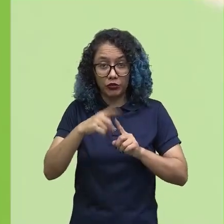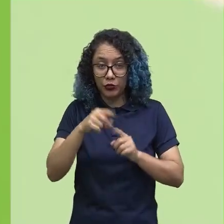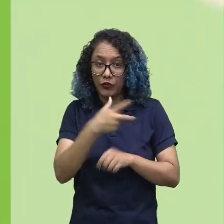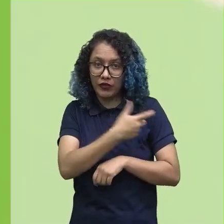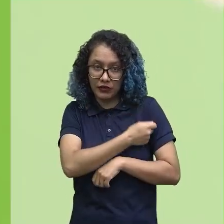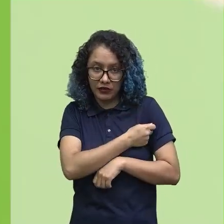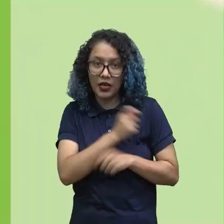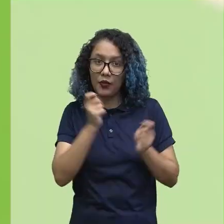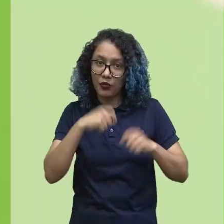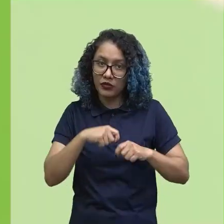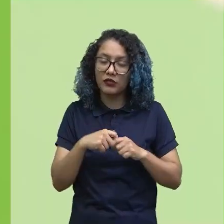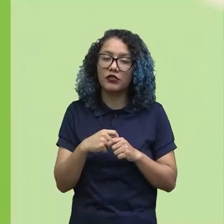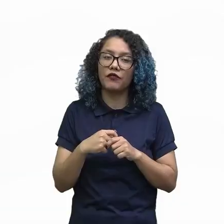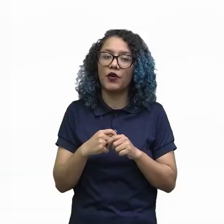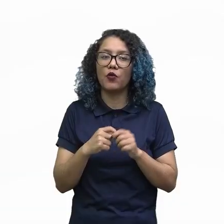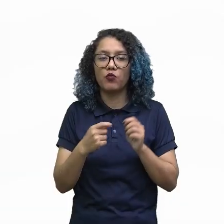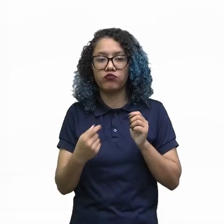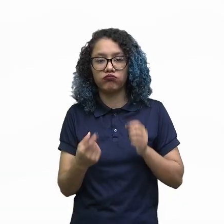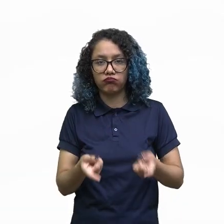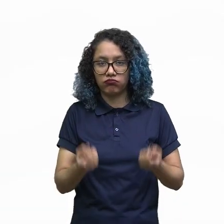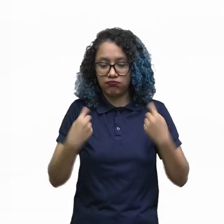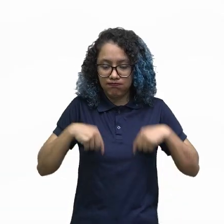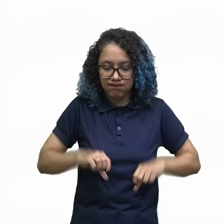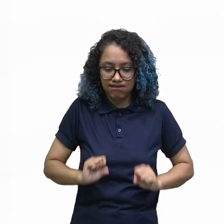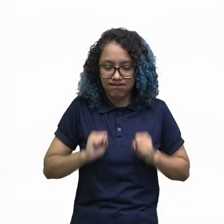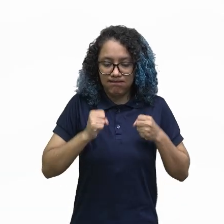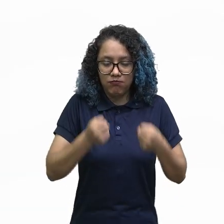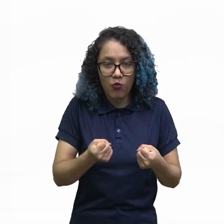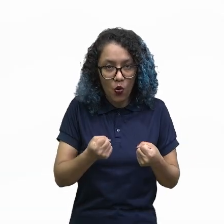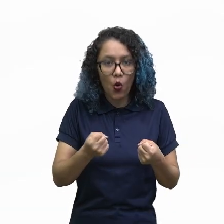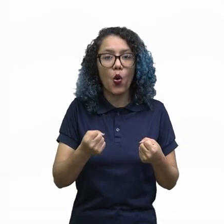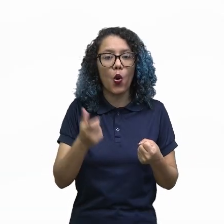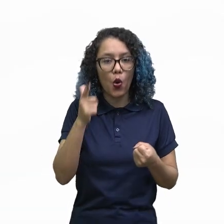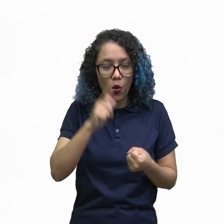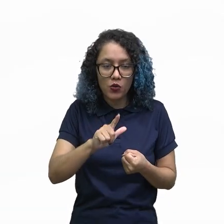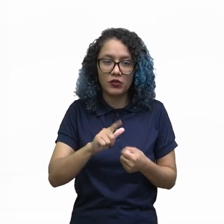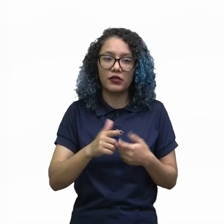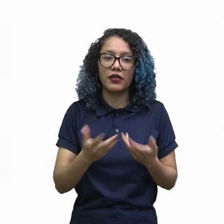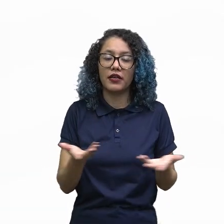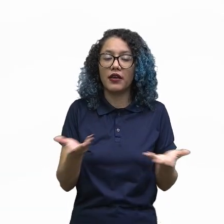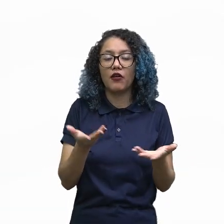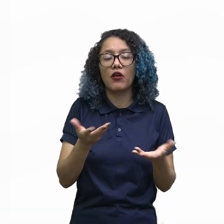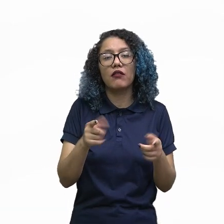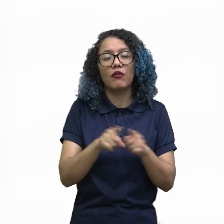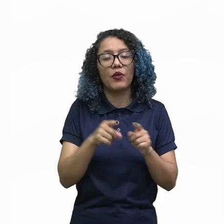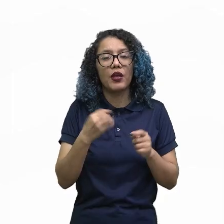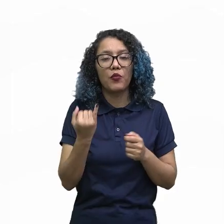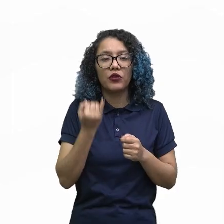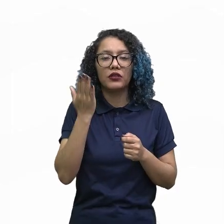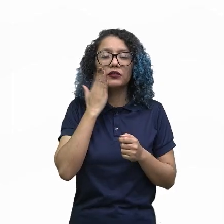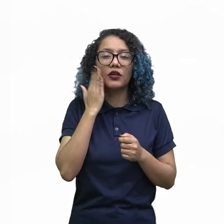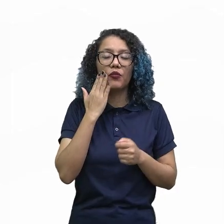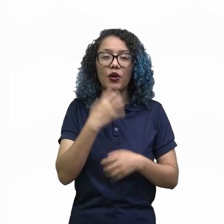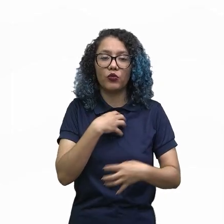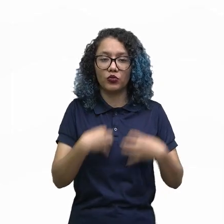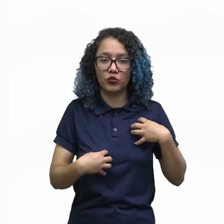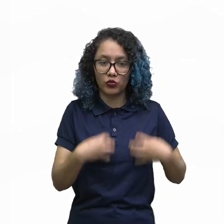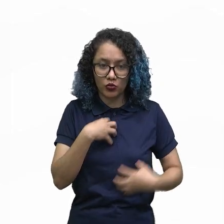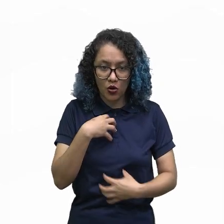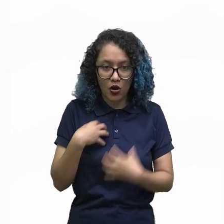tomando. E aí a gente vai relembrar quais são os órgãos que fazem parte do sistema imunológico. Né? A gente tem